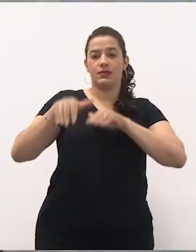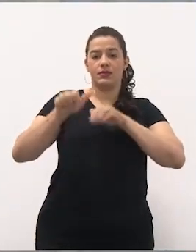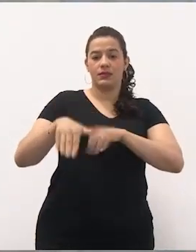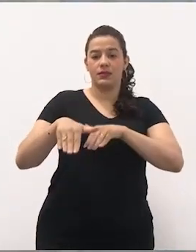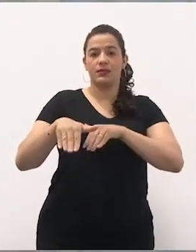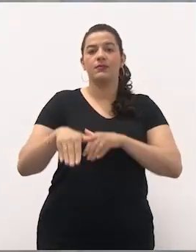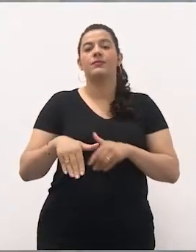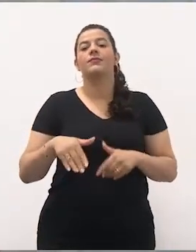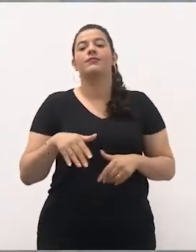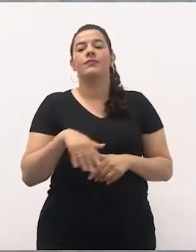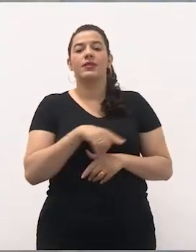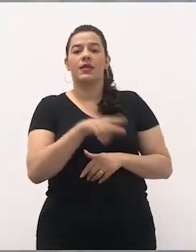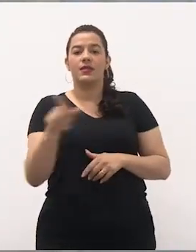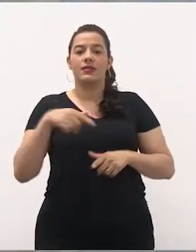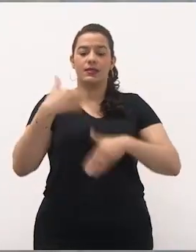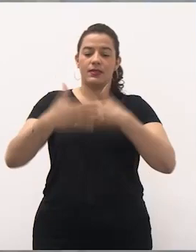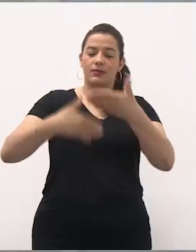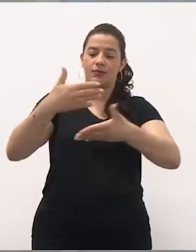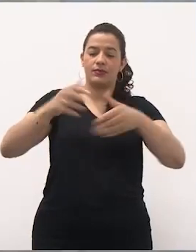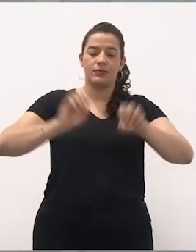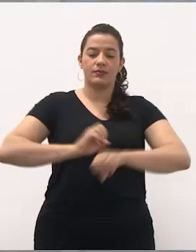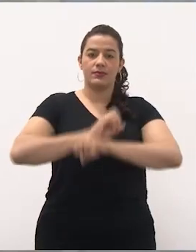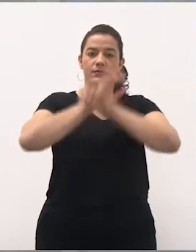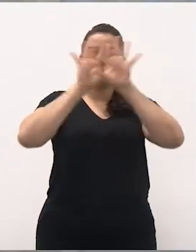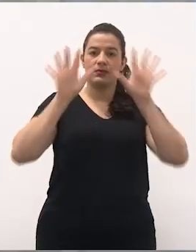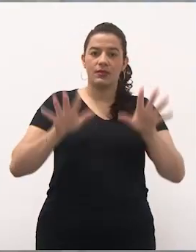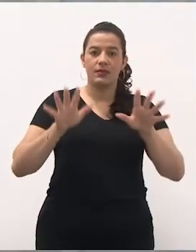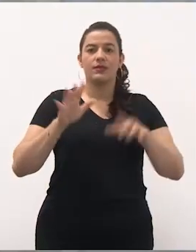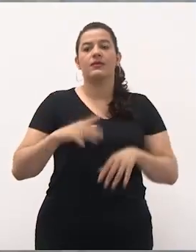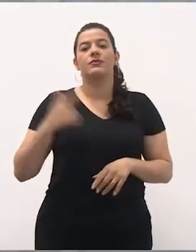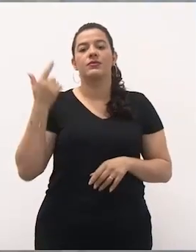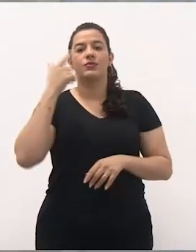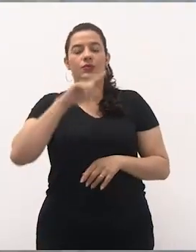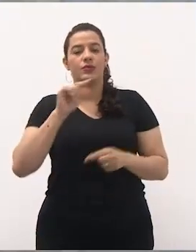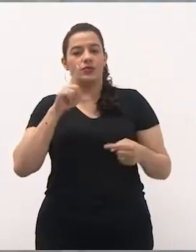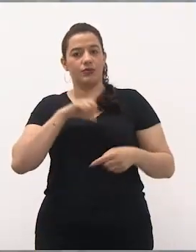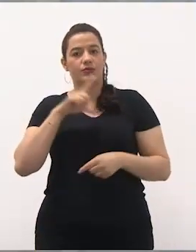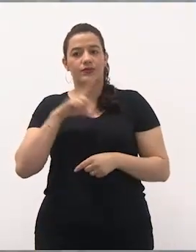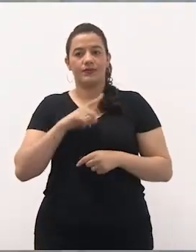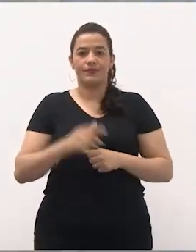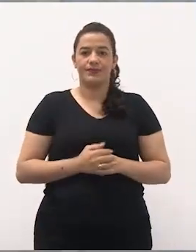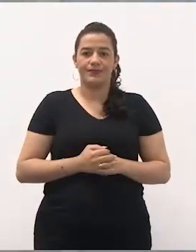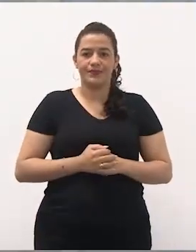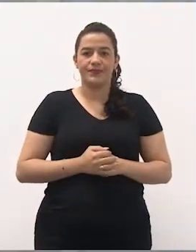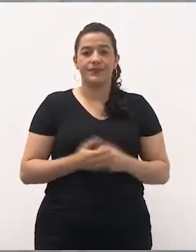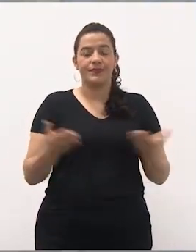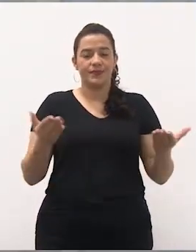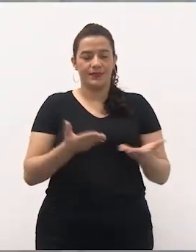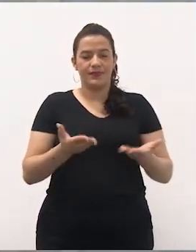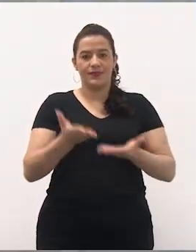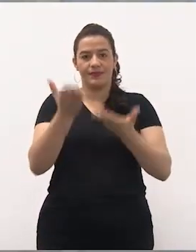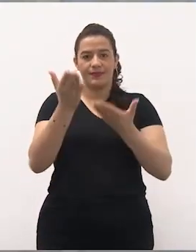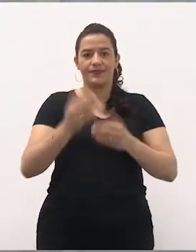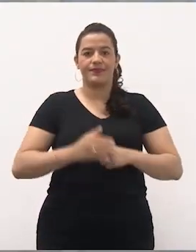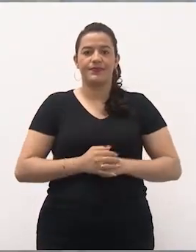e aí no final a gente esclarece as dúvidas de vocês, aí se houver alguma. Então, Ilana, agora é com você.